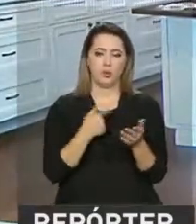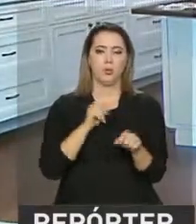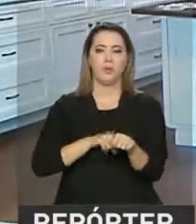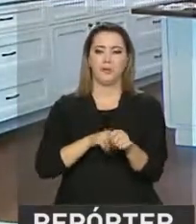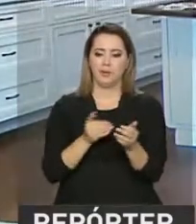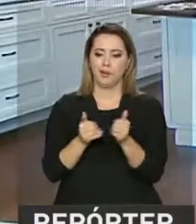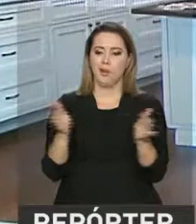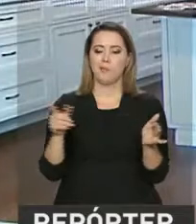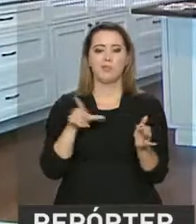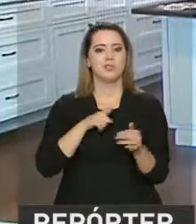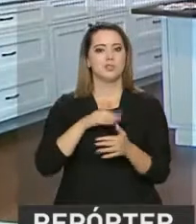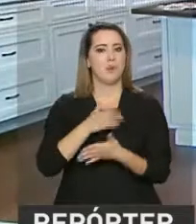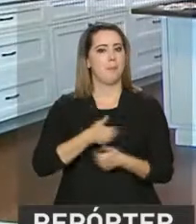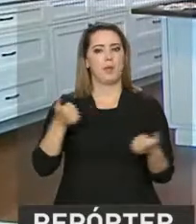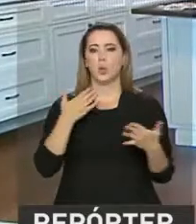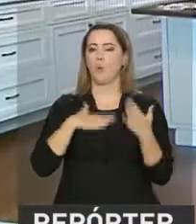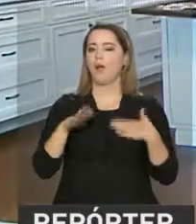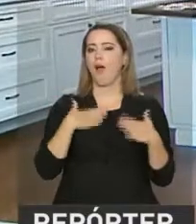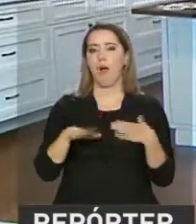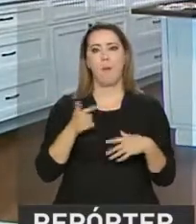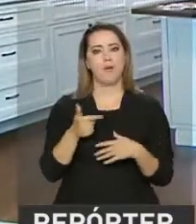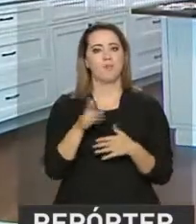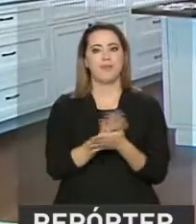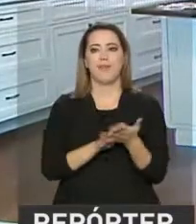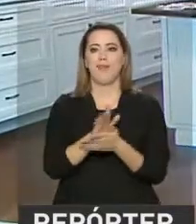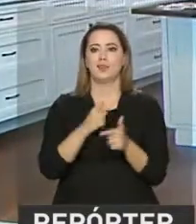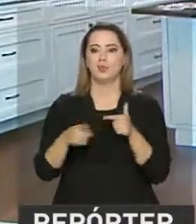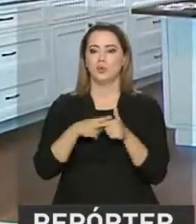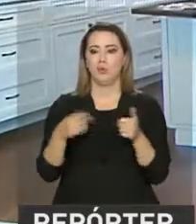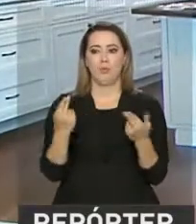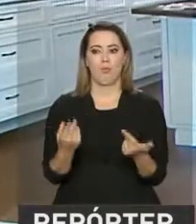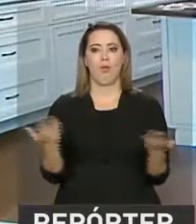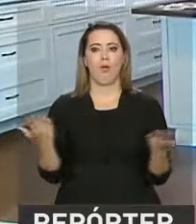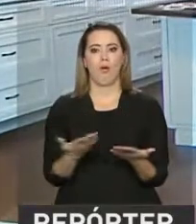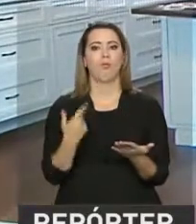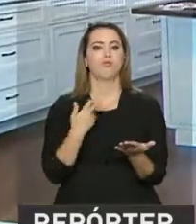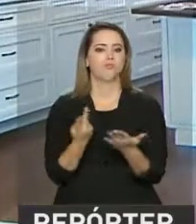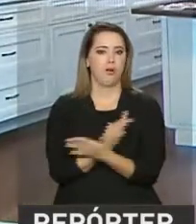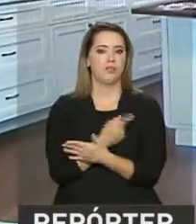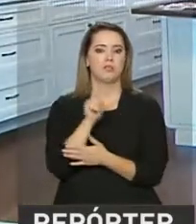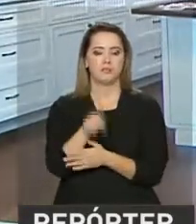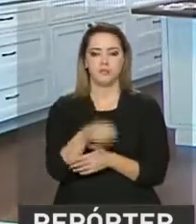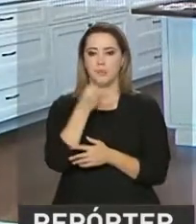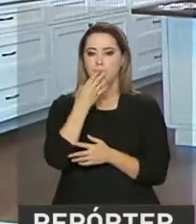empresa, Eu estaria muito mais tranquilo e não teria enfrentado os desafios que eu enfrentei no começo. Eu acho que é uma excelente ideia.